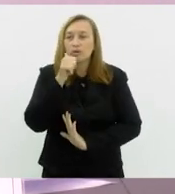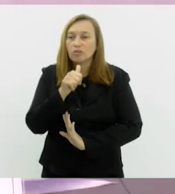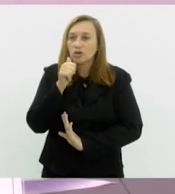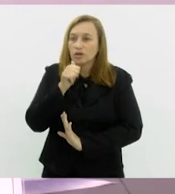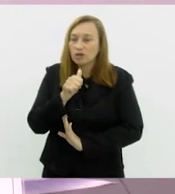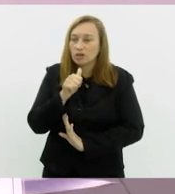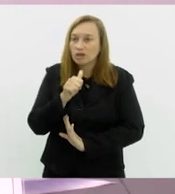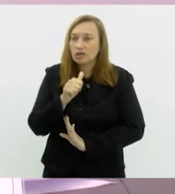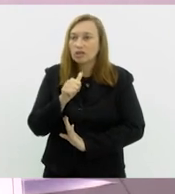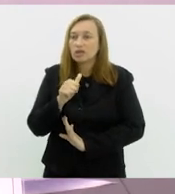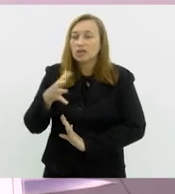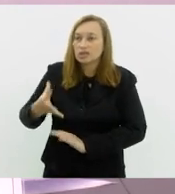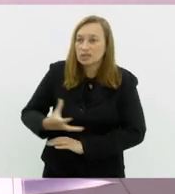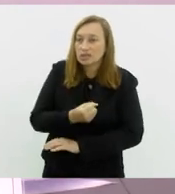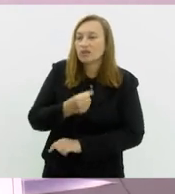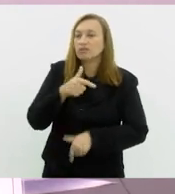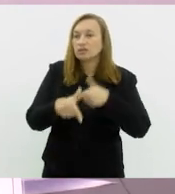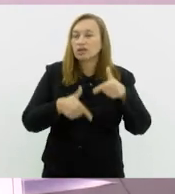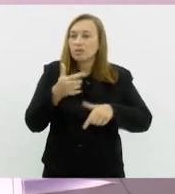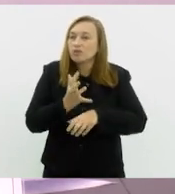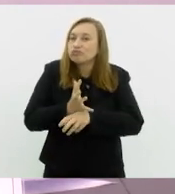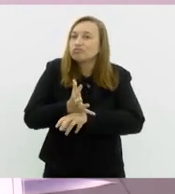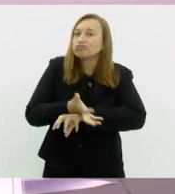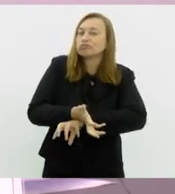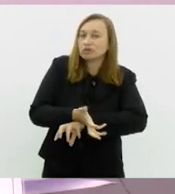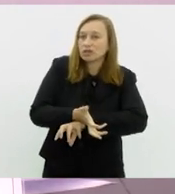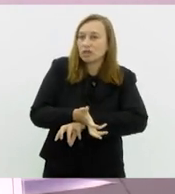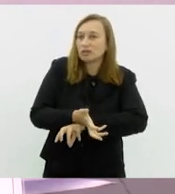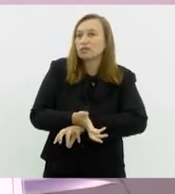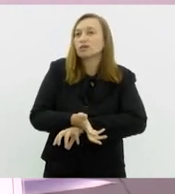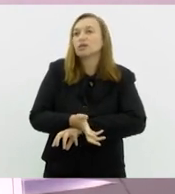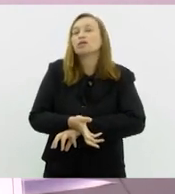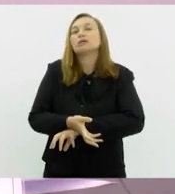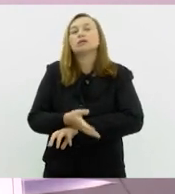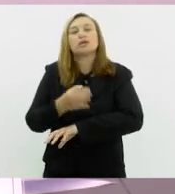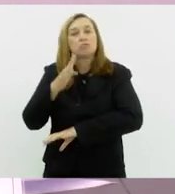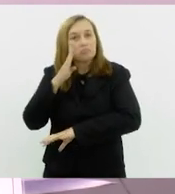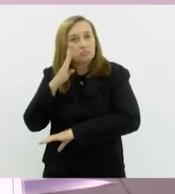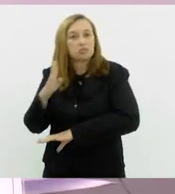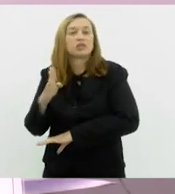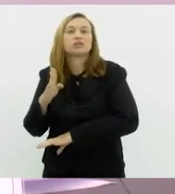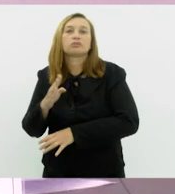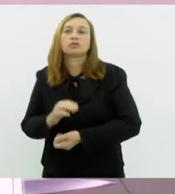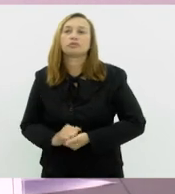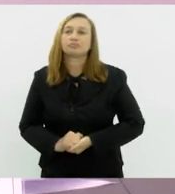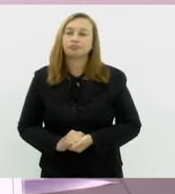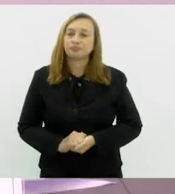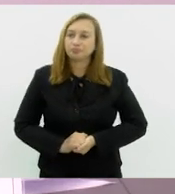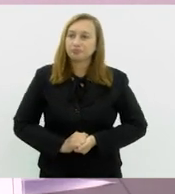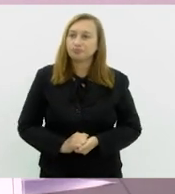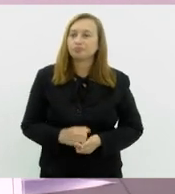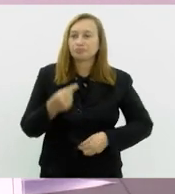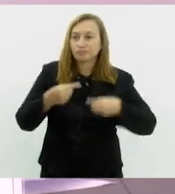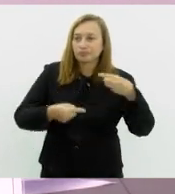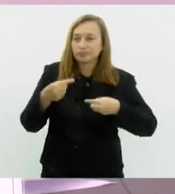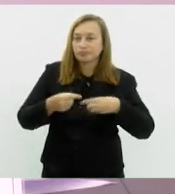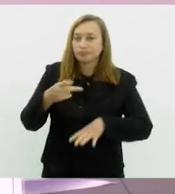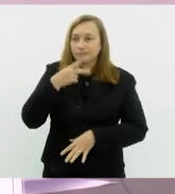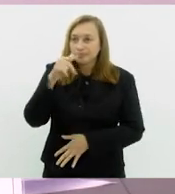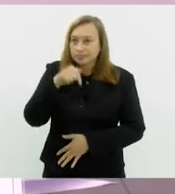trabalho escravo, trabalhos análogos à escravidão, isso é central, né? Os debates colocados